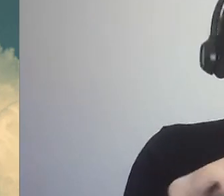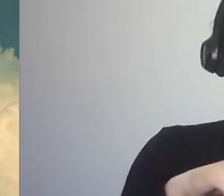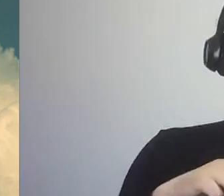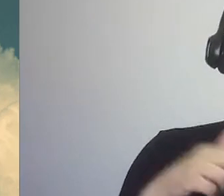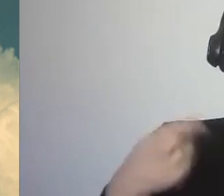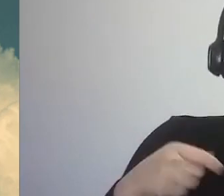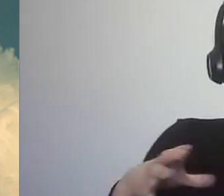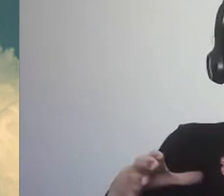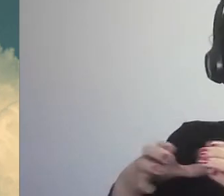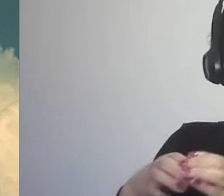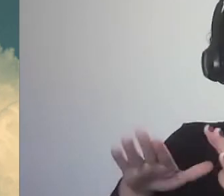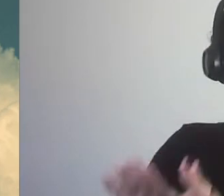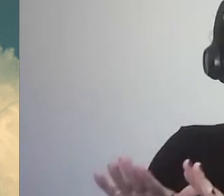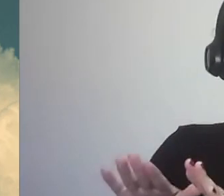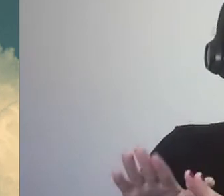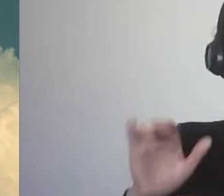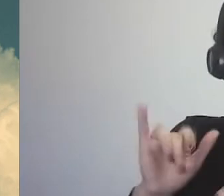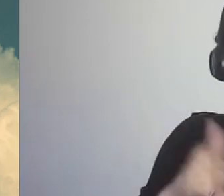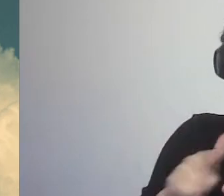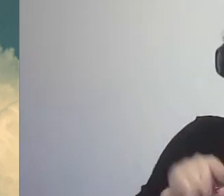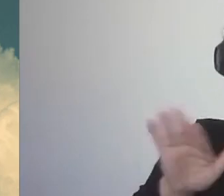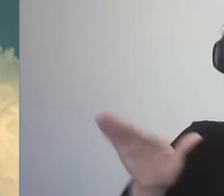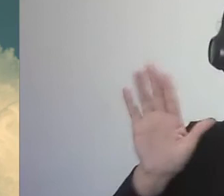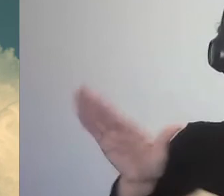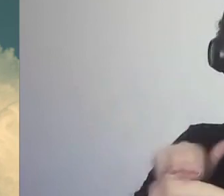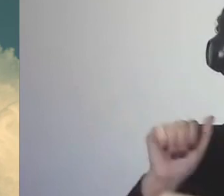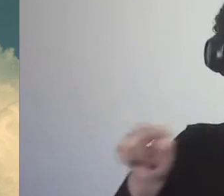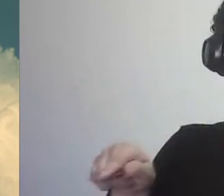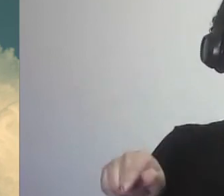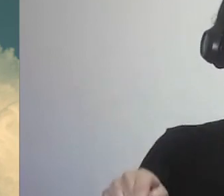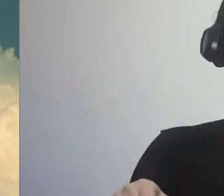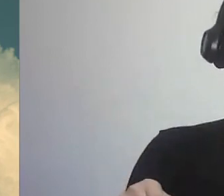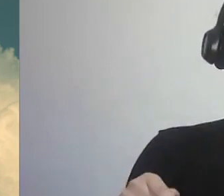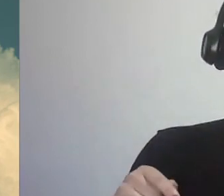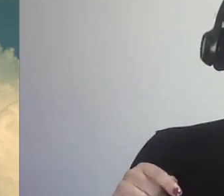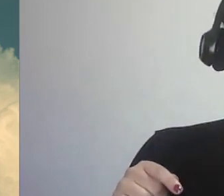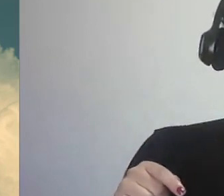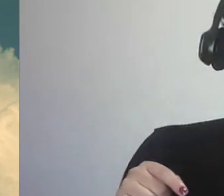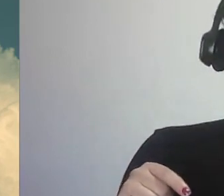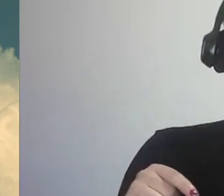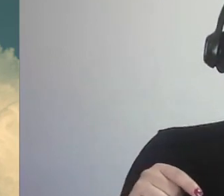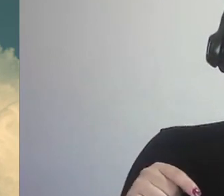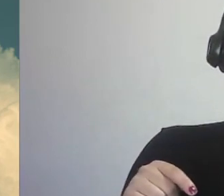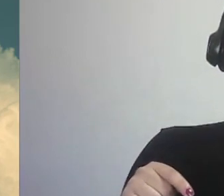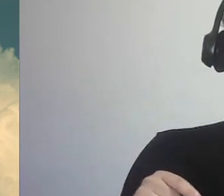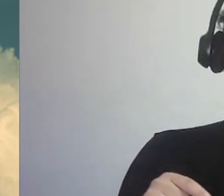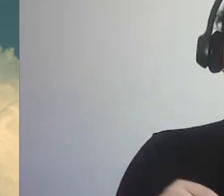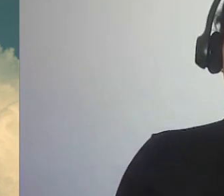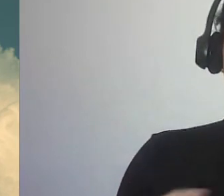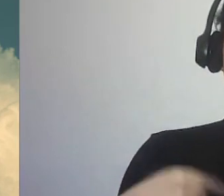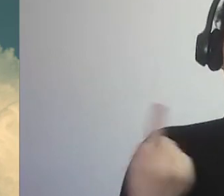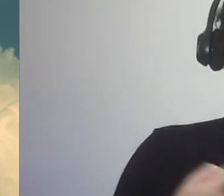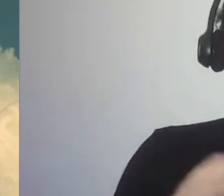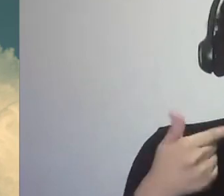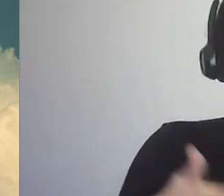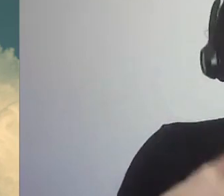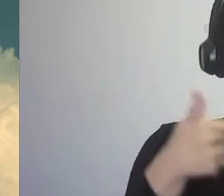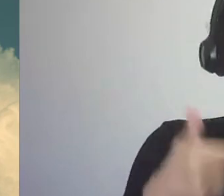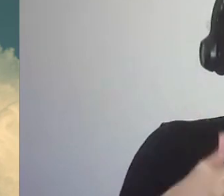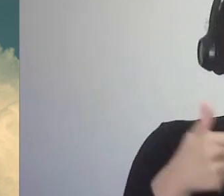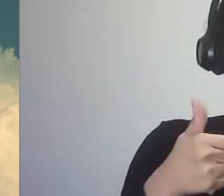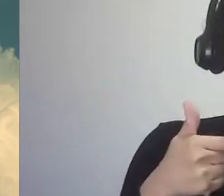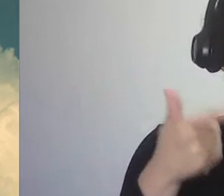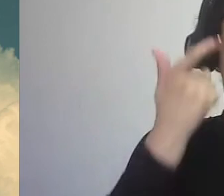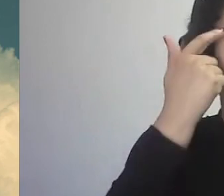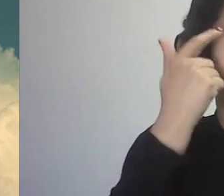maior aí já dá para pensar em alternativas mas a maneira como a gente trabalha não é como se a gente colocasse um sofrem Produções